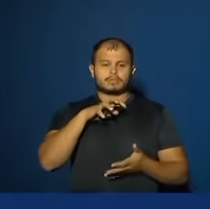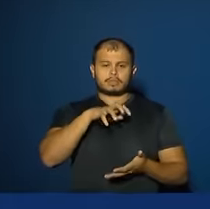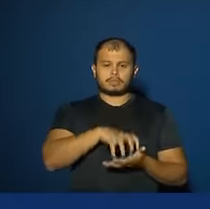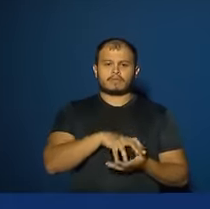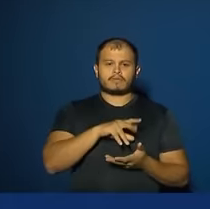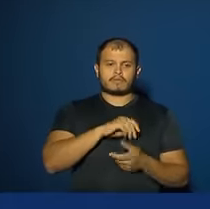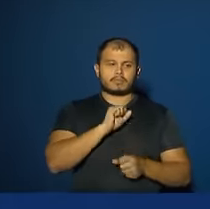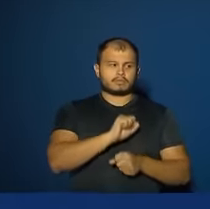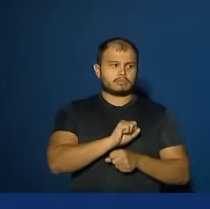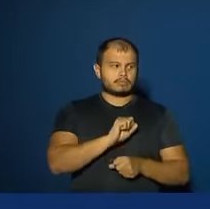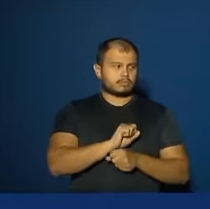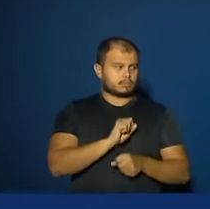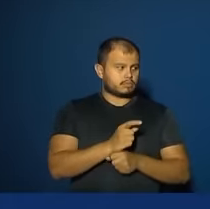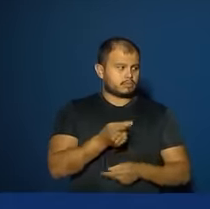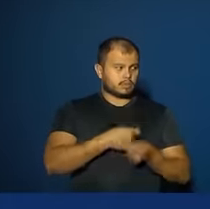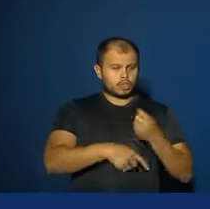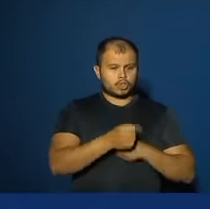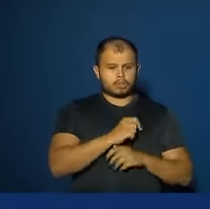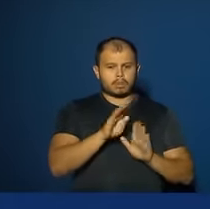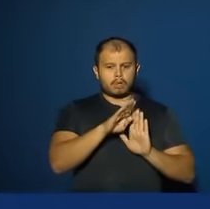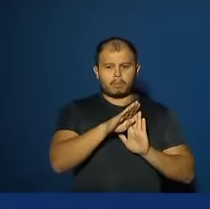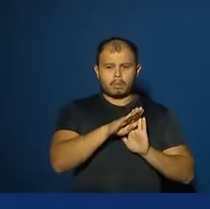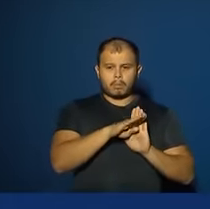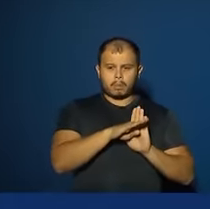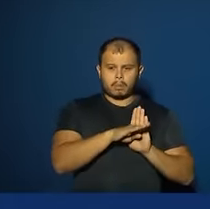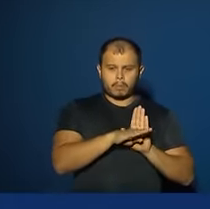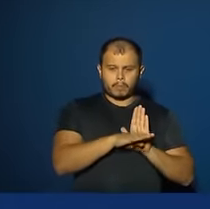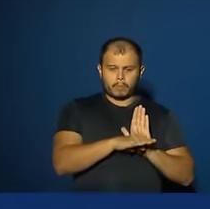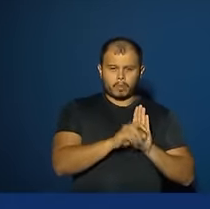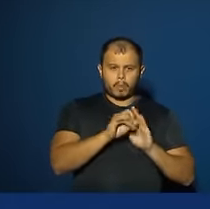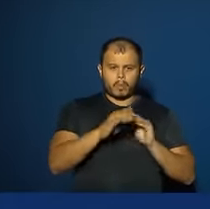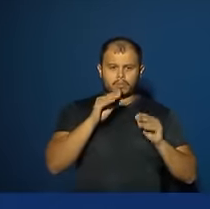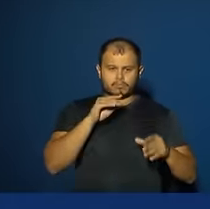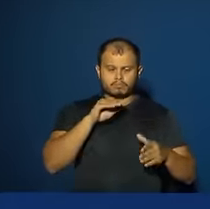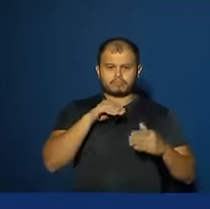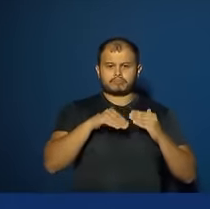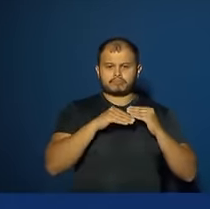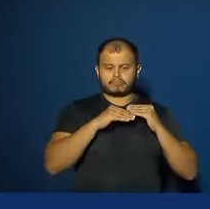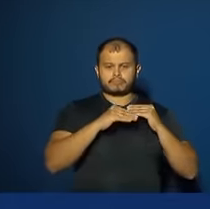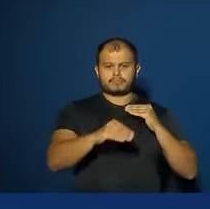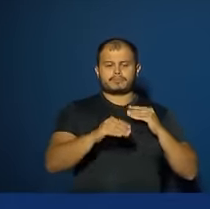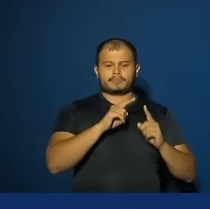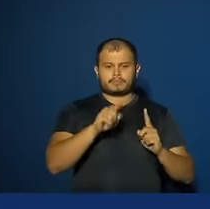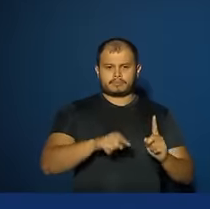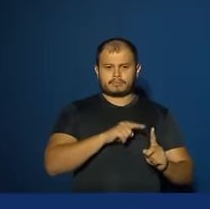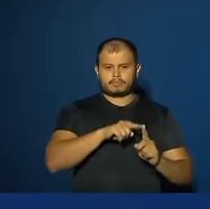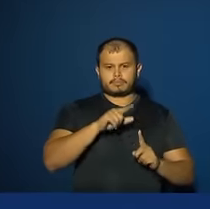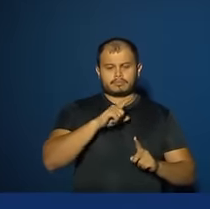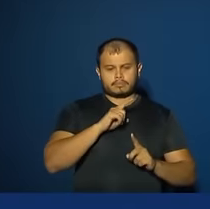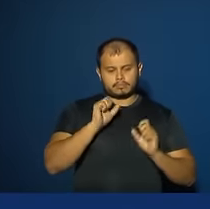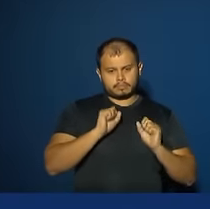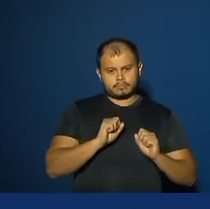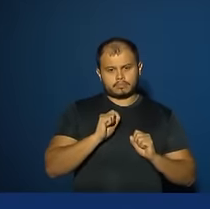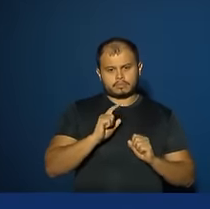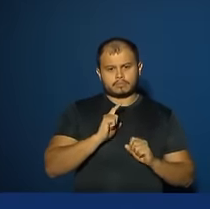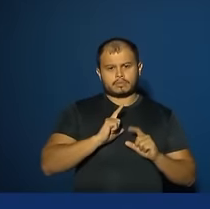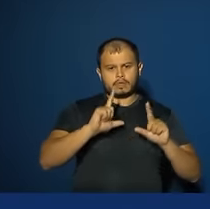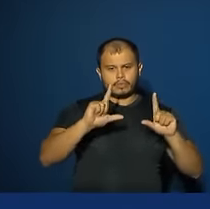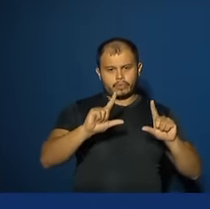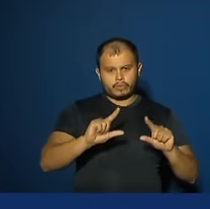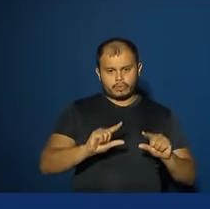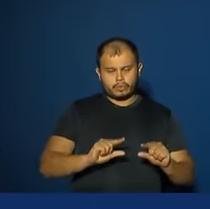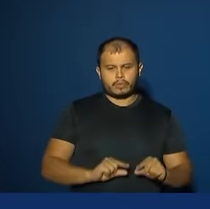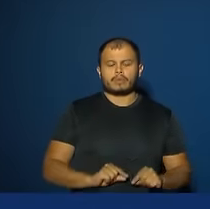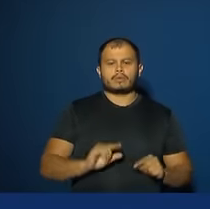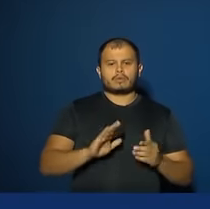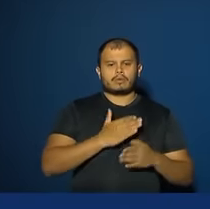a economia desacelerar ou a inflação estar exatamente ali na meta, corre o risco da gente ter uma desaceleração mais